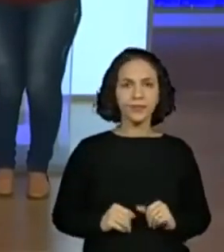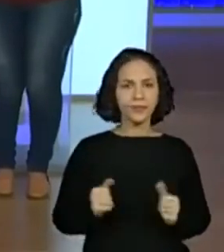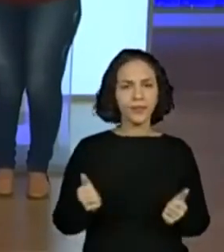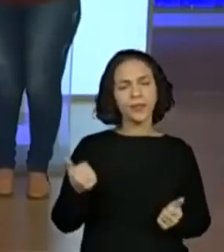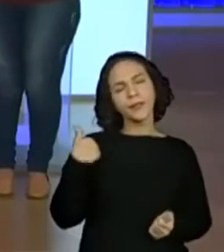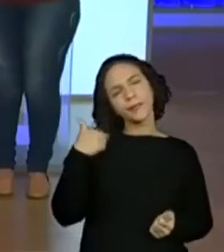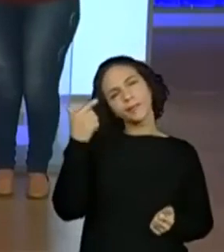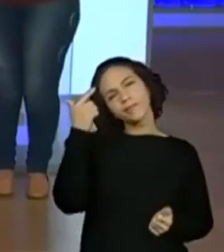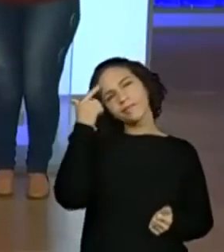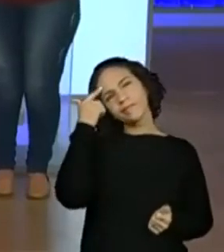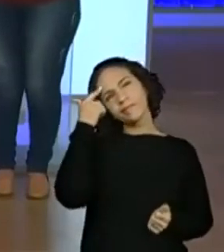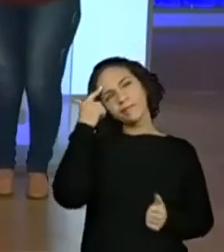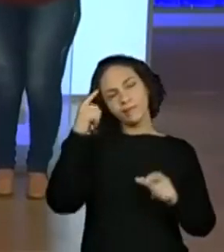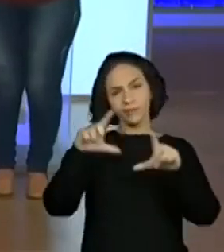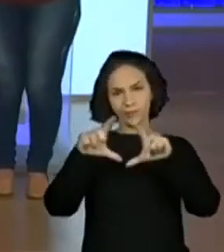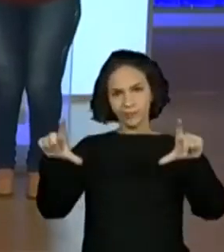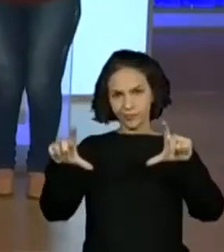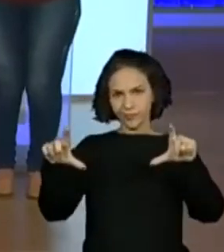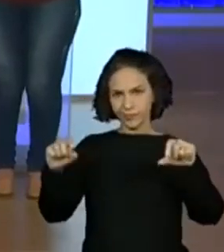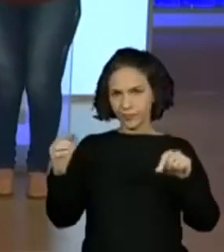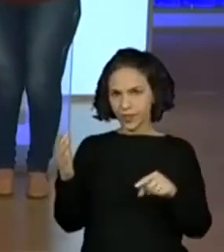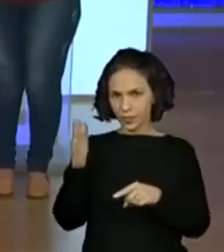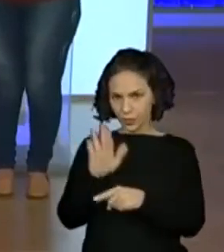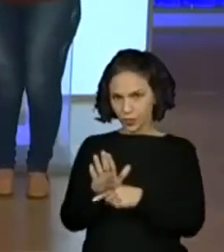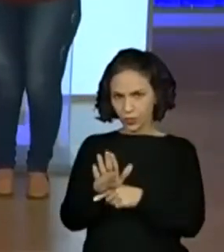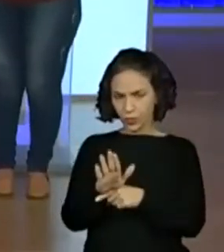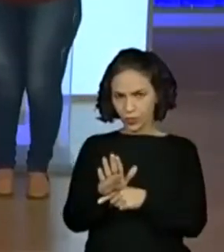Pensa lá se esse quadro aqui ajuda vocês a escreverem